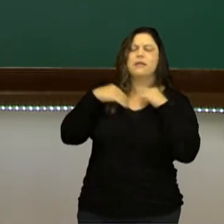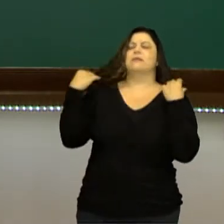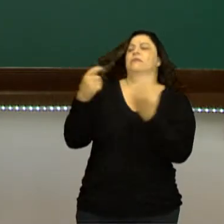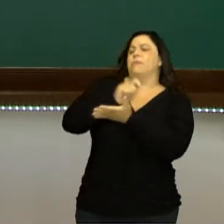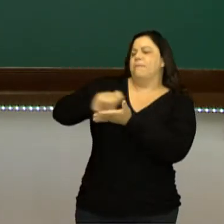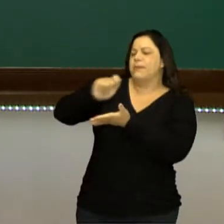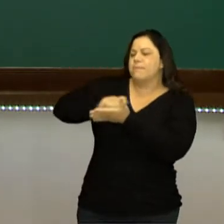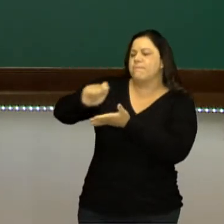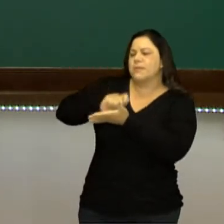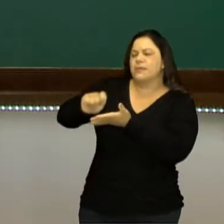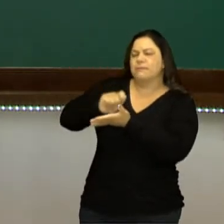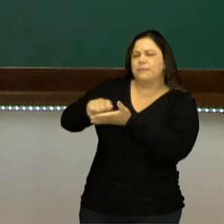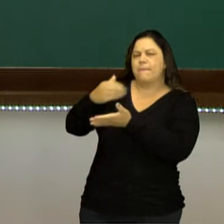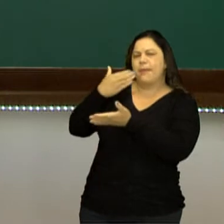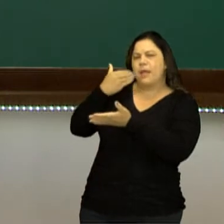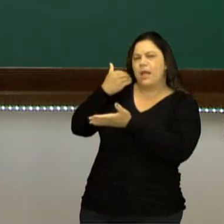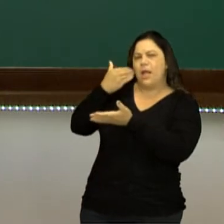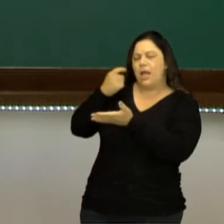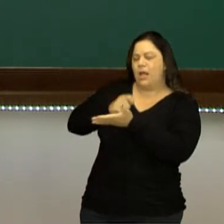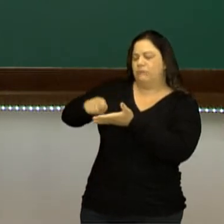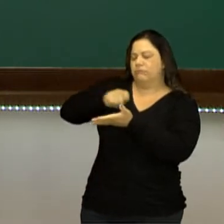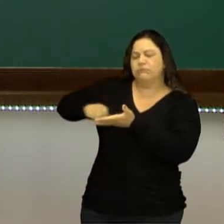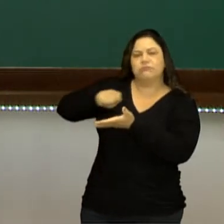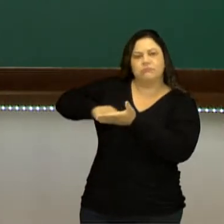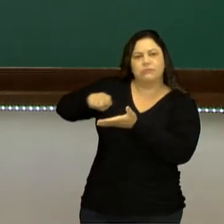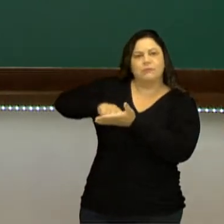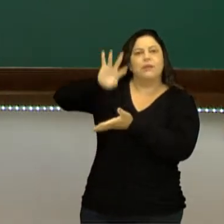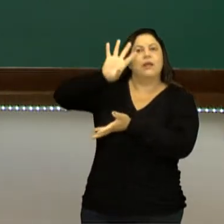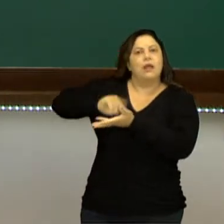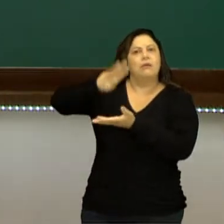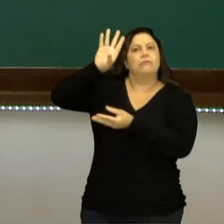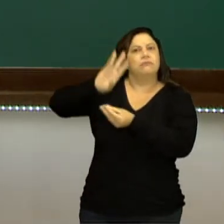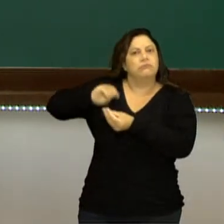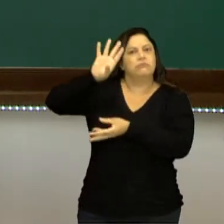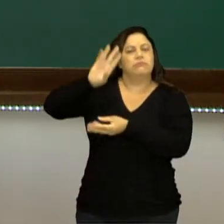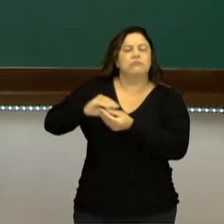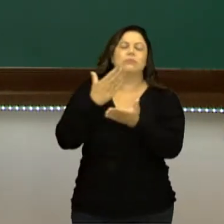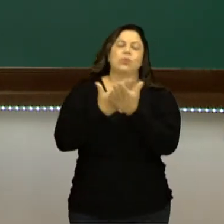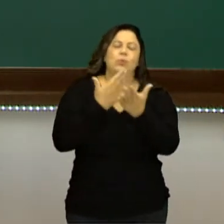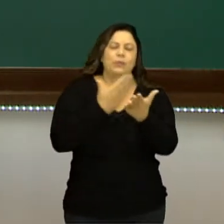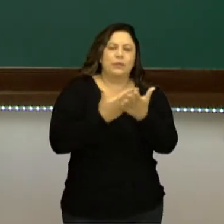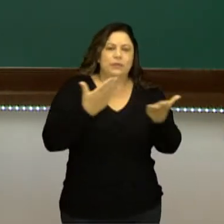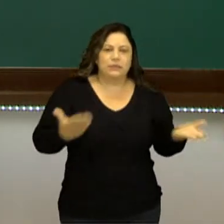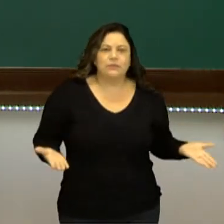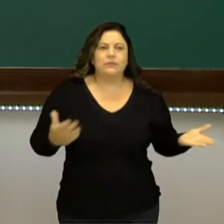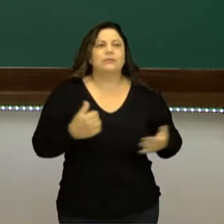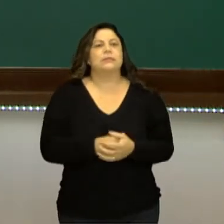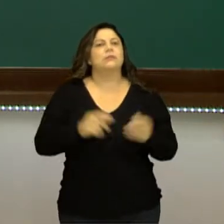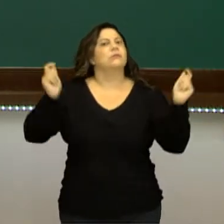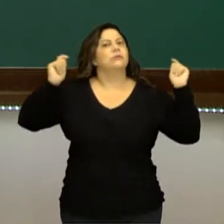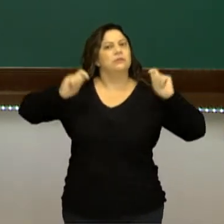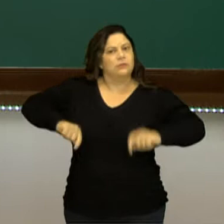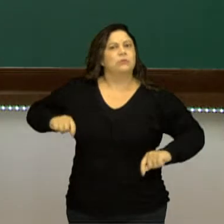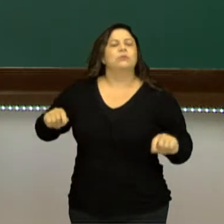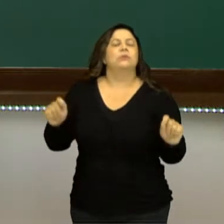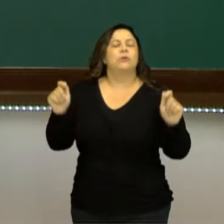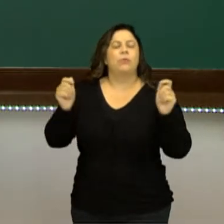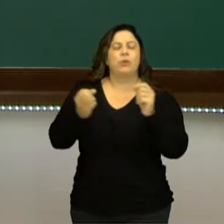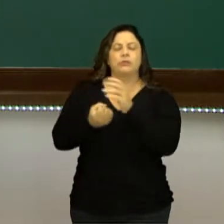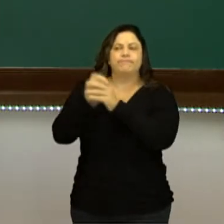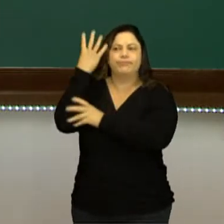vai trabalhando o seu resumo no momento em que você está tendo a aula, está estudando, né? Nessa possibilidade, você pode